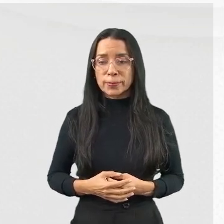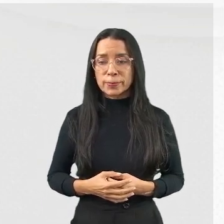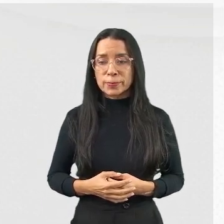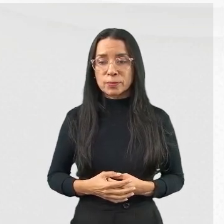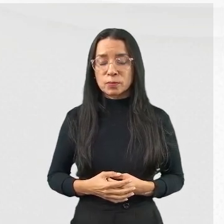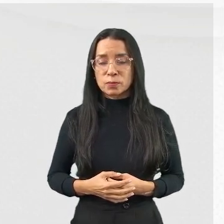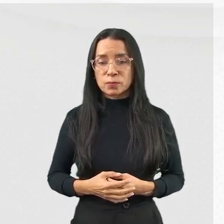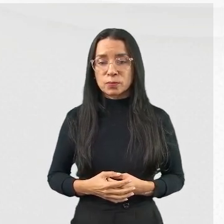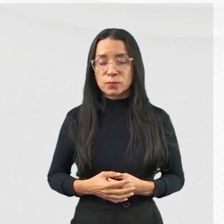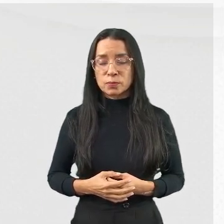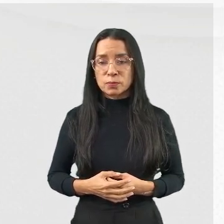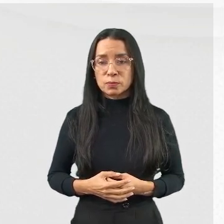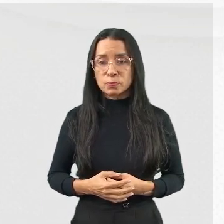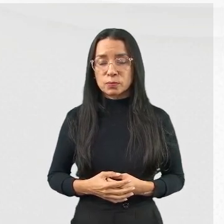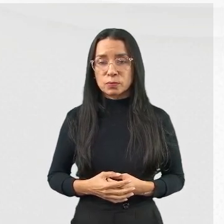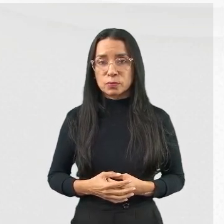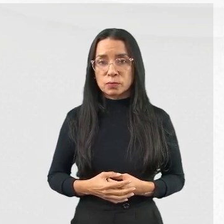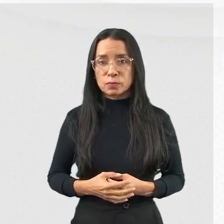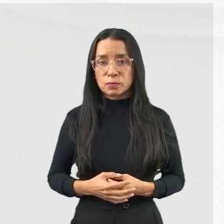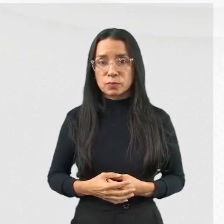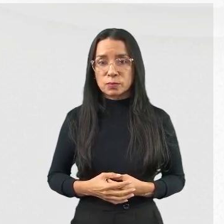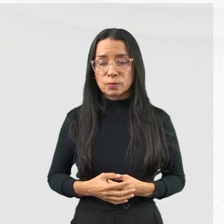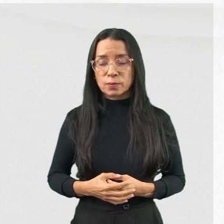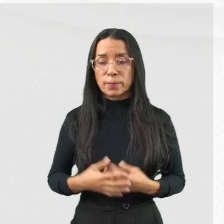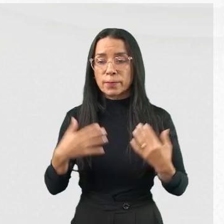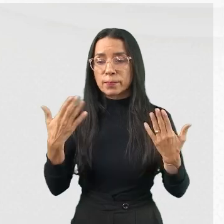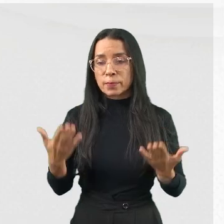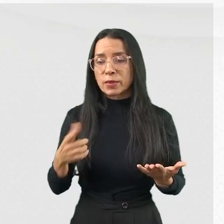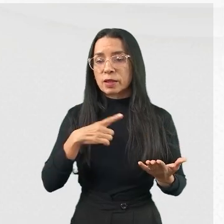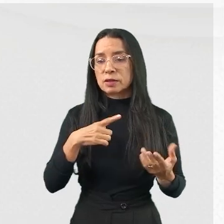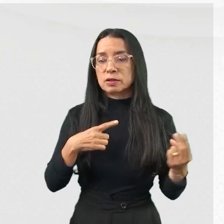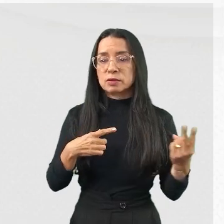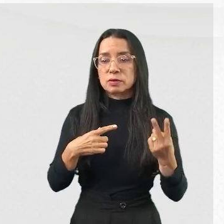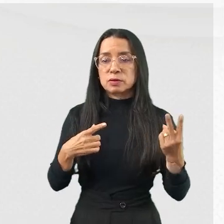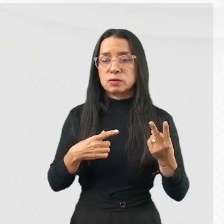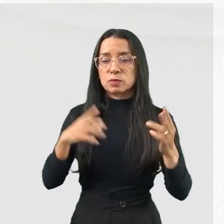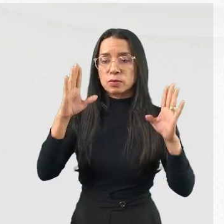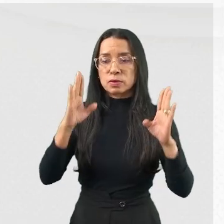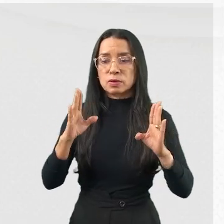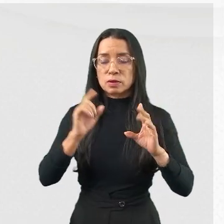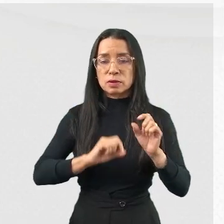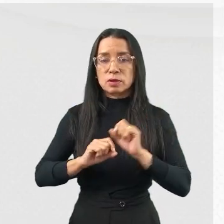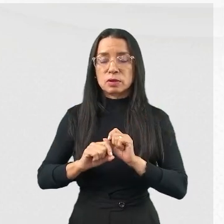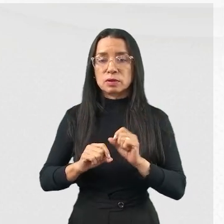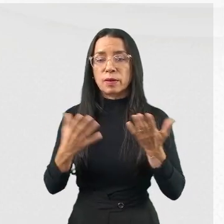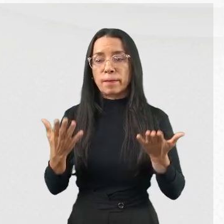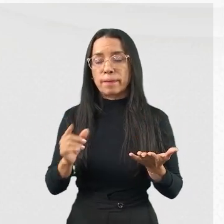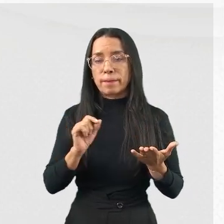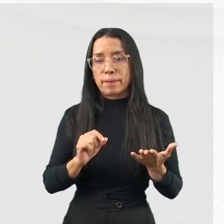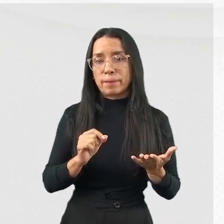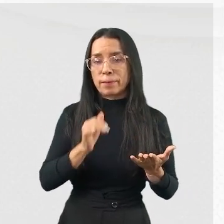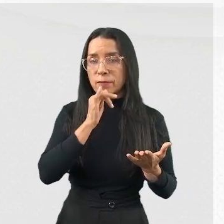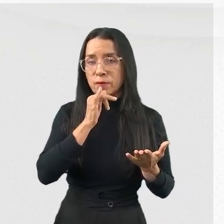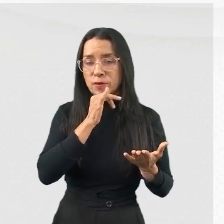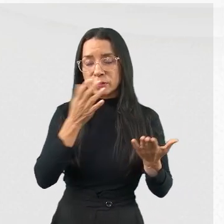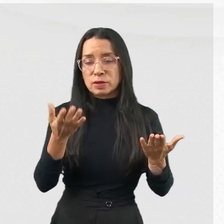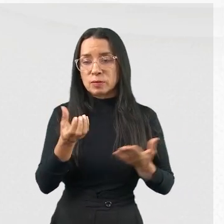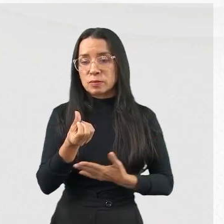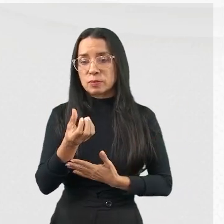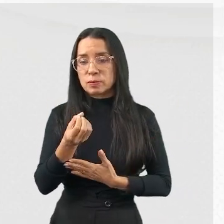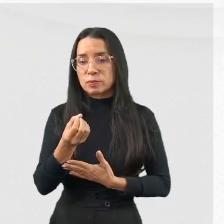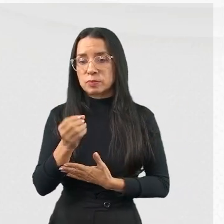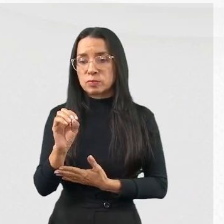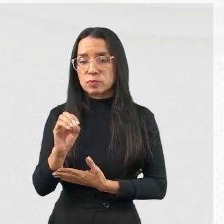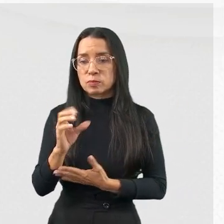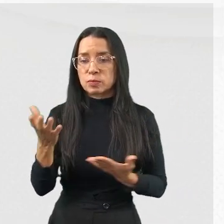foi de 3 graus por segundo. Viu? Então, eu tenho essas duas análises. Só que eu botei o exemplo de 60